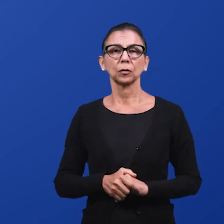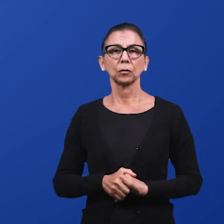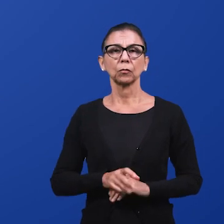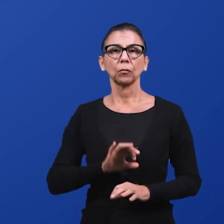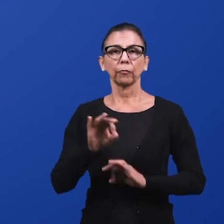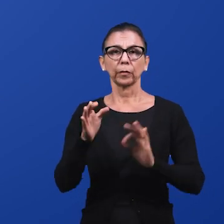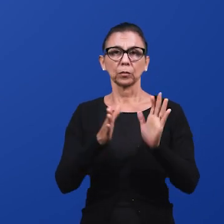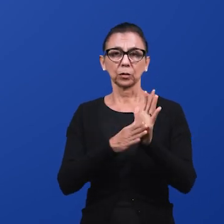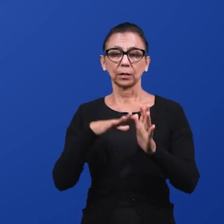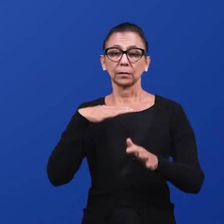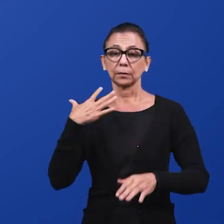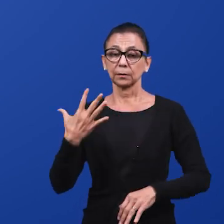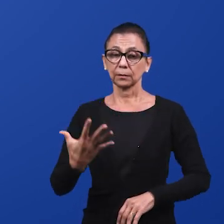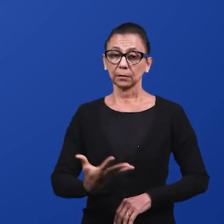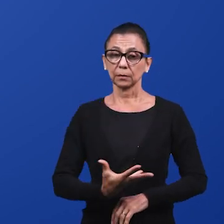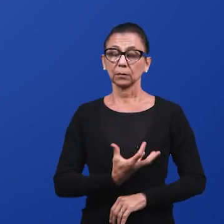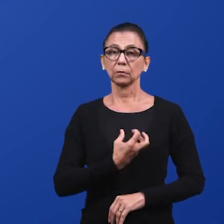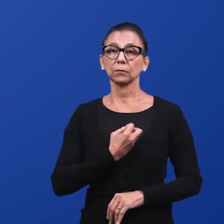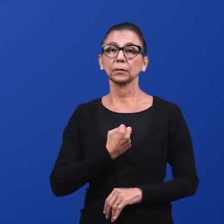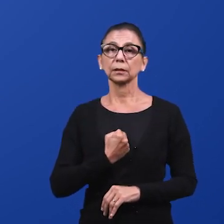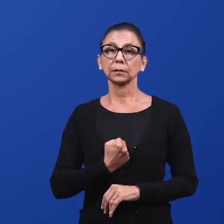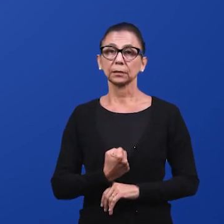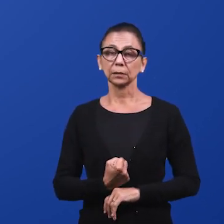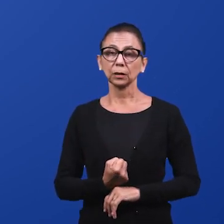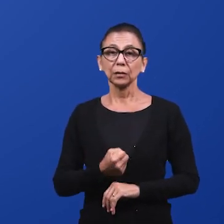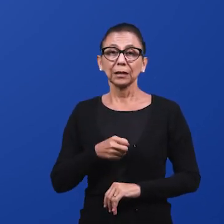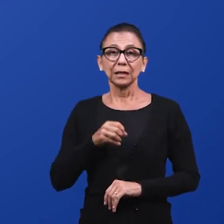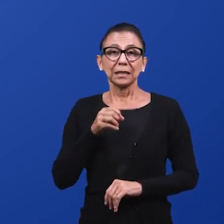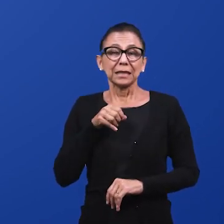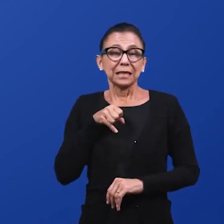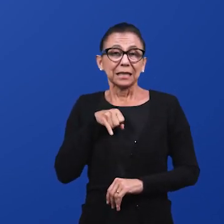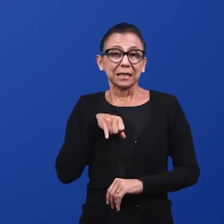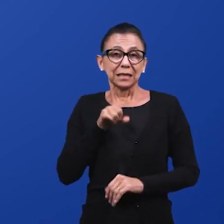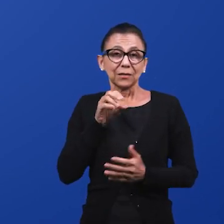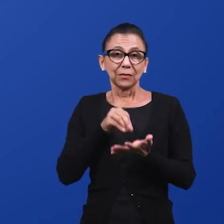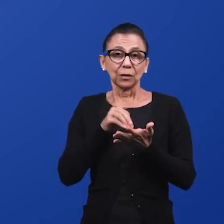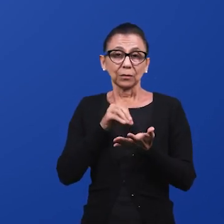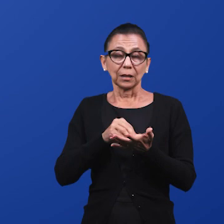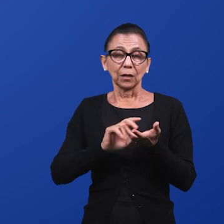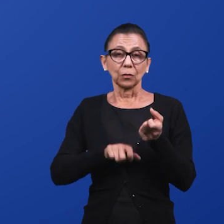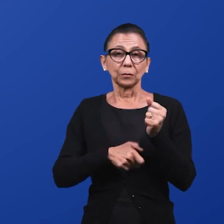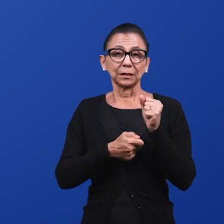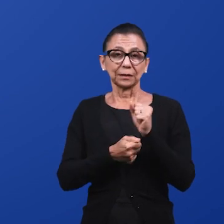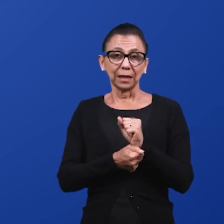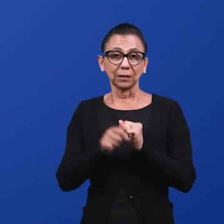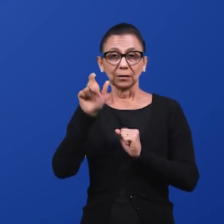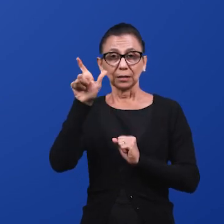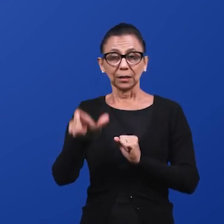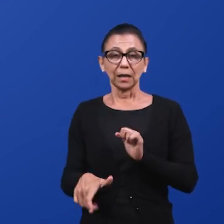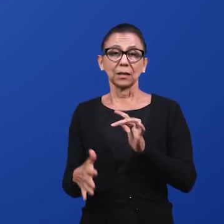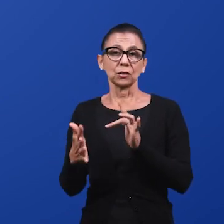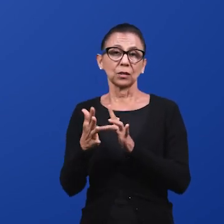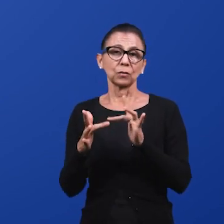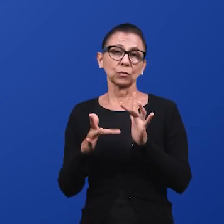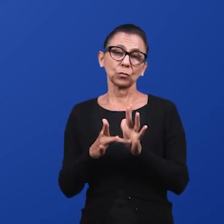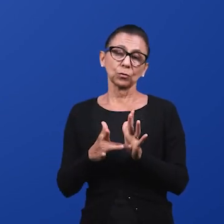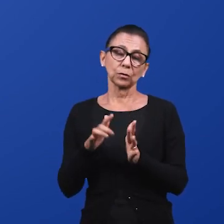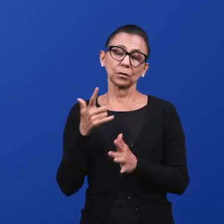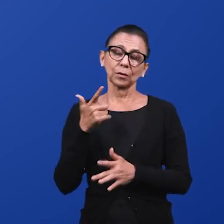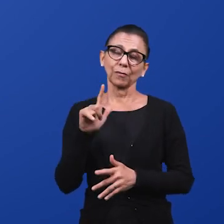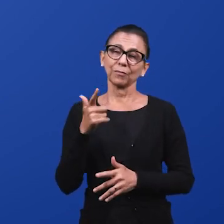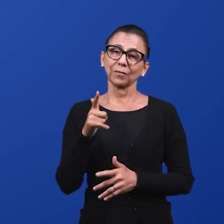de salvação, sem que haja uma ação do mistério. O mistério é Jesus revelado na vida do homem. Então, sem a ação do